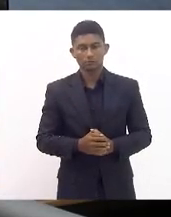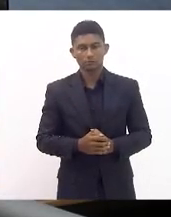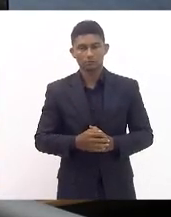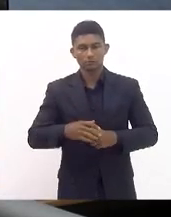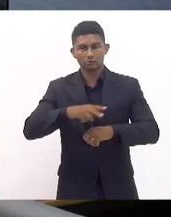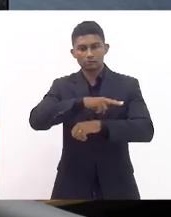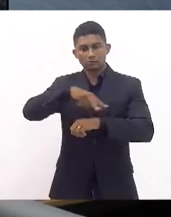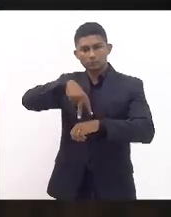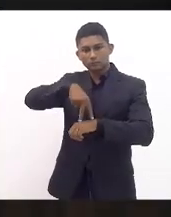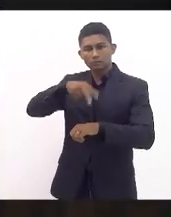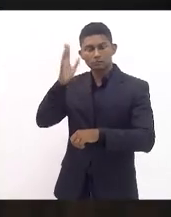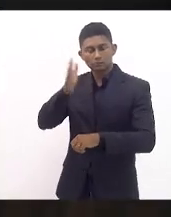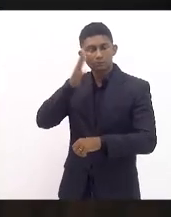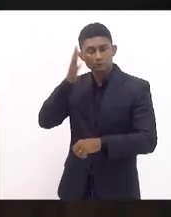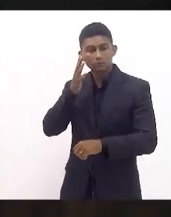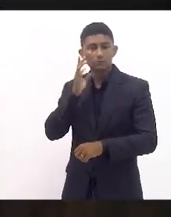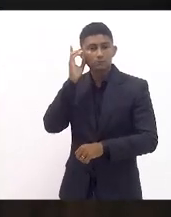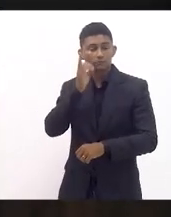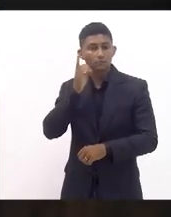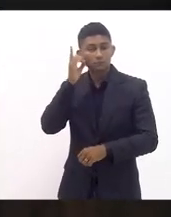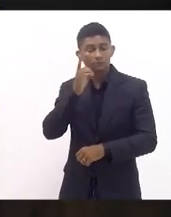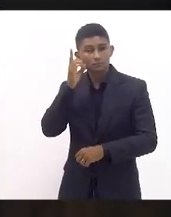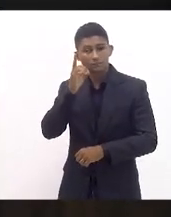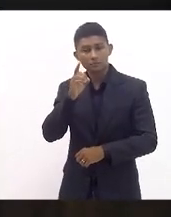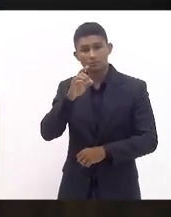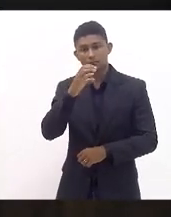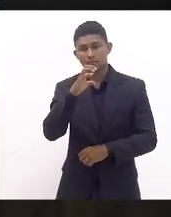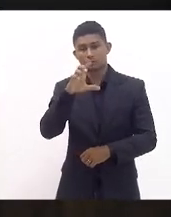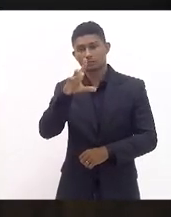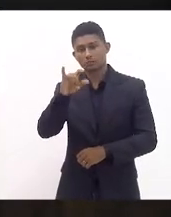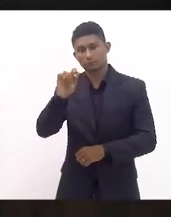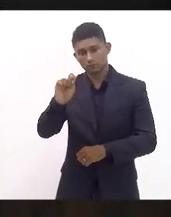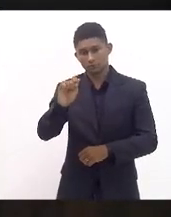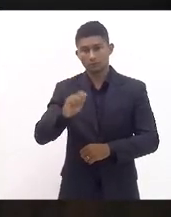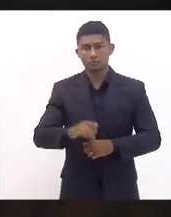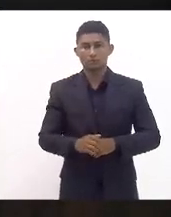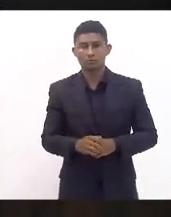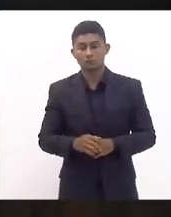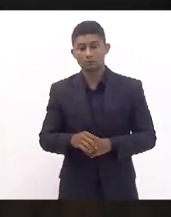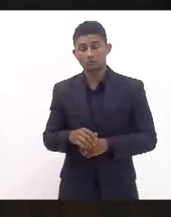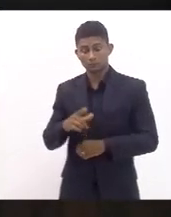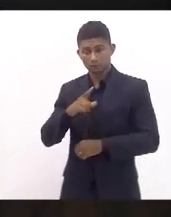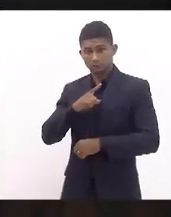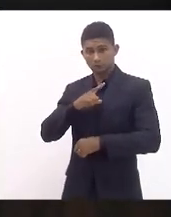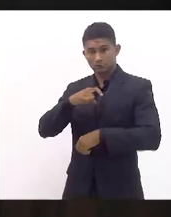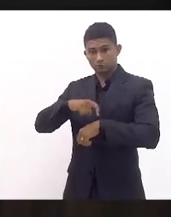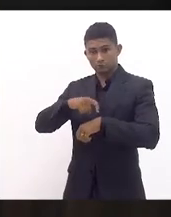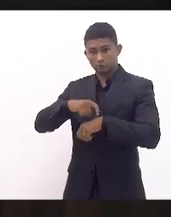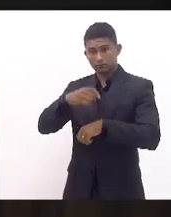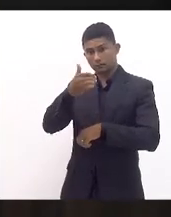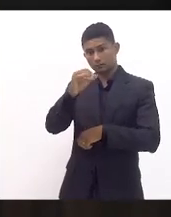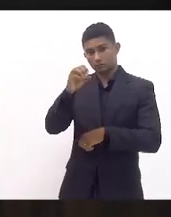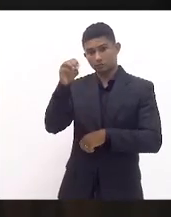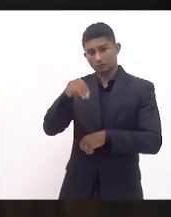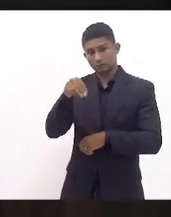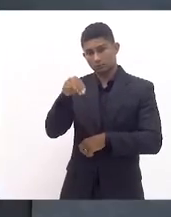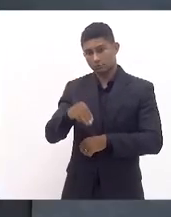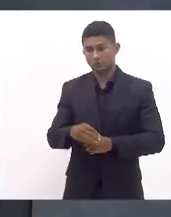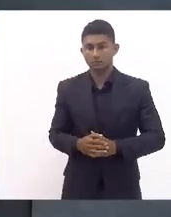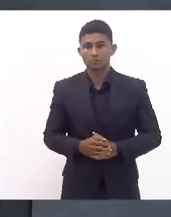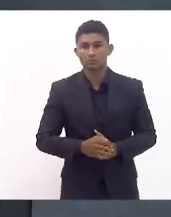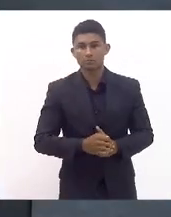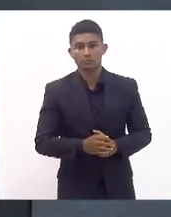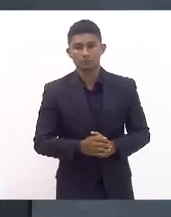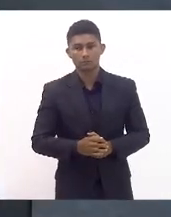Próximo orador inscrito é a nobre deputada Célia Jordão. Vossa Excelência dispõe de 10 minutos no tempo regimental.